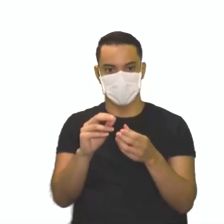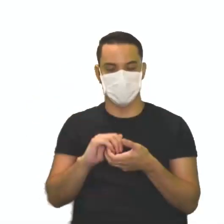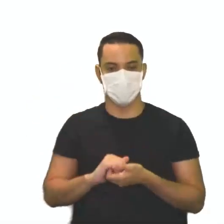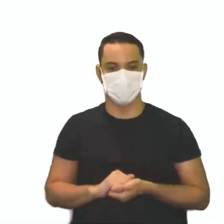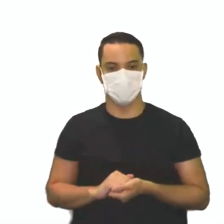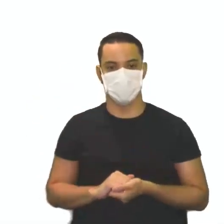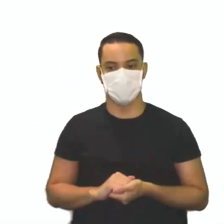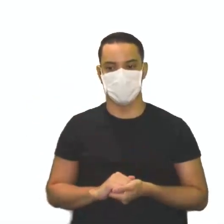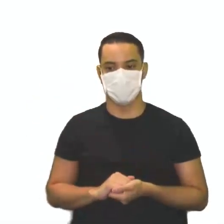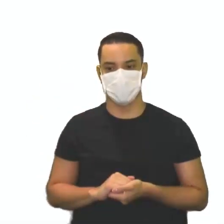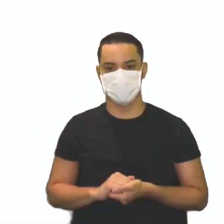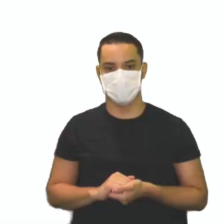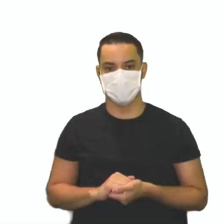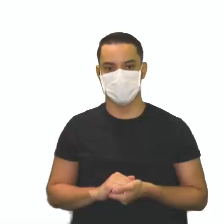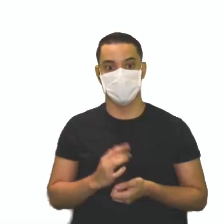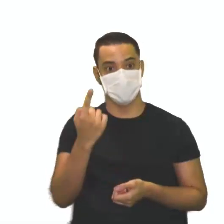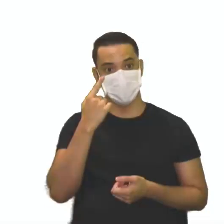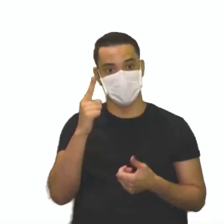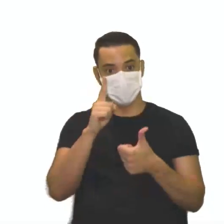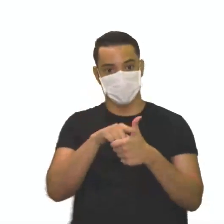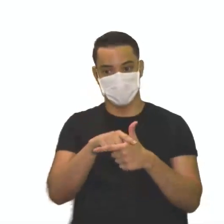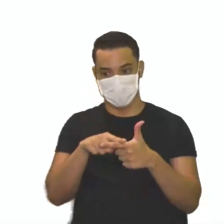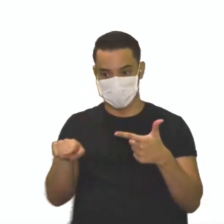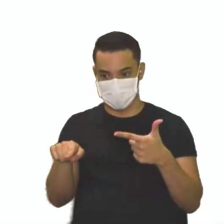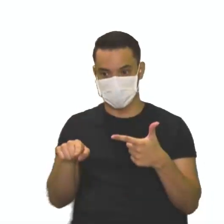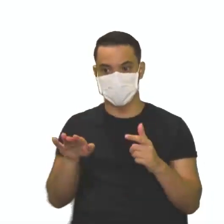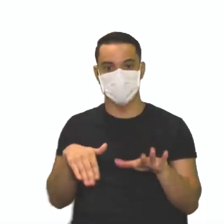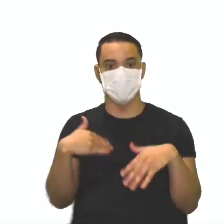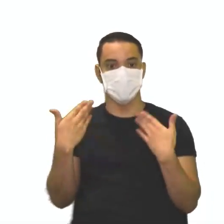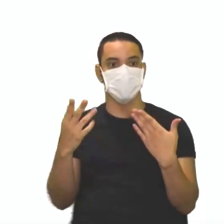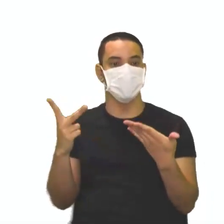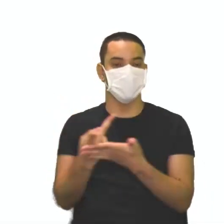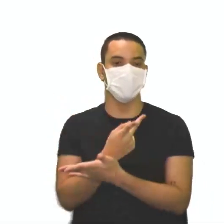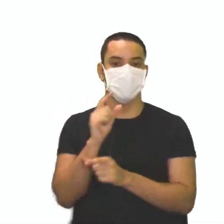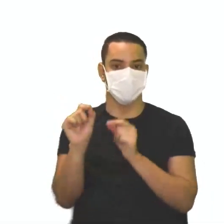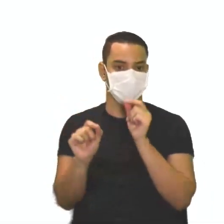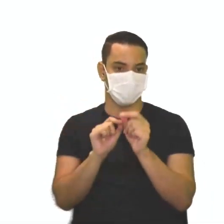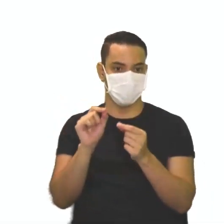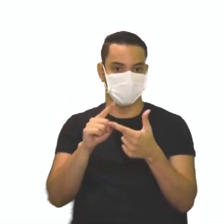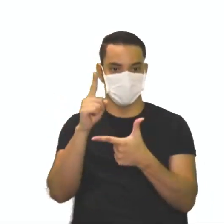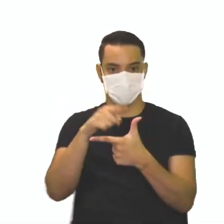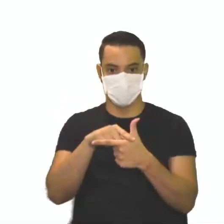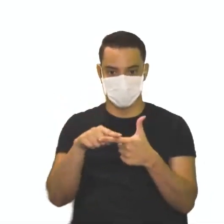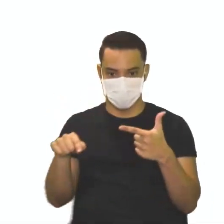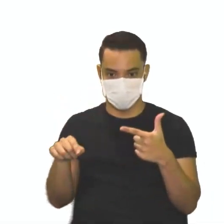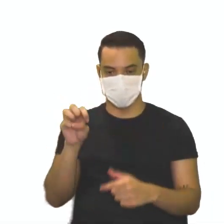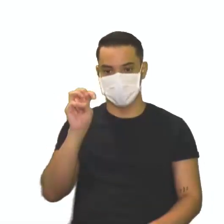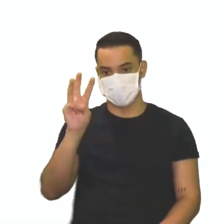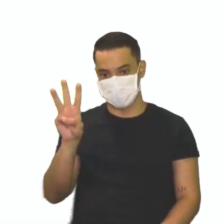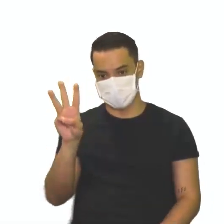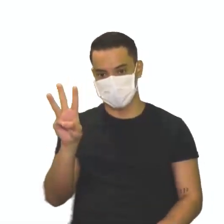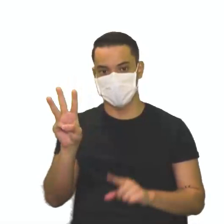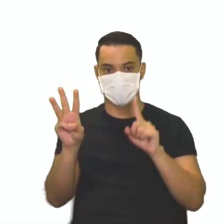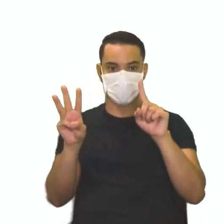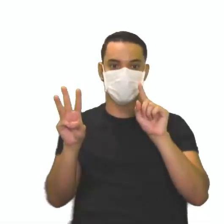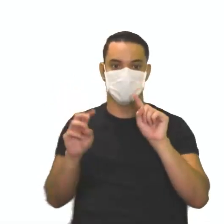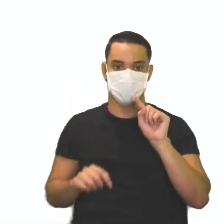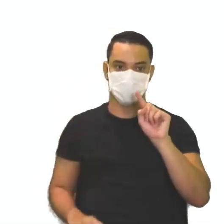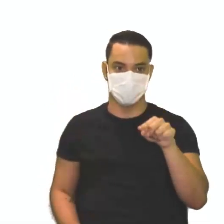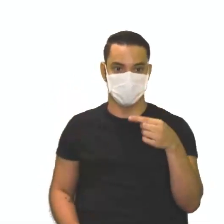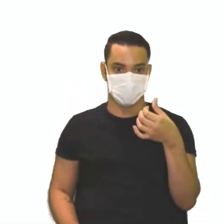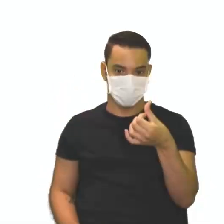aqui. Vamos dividir. Então, aqui o que vai acontecer? Eu vou dividir 3 para